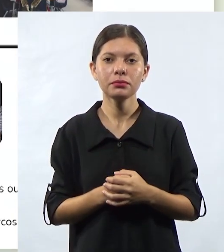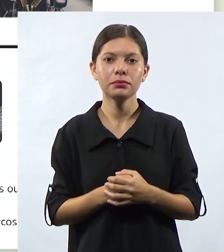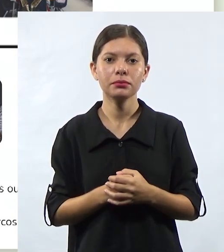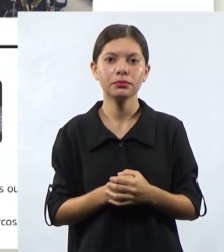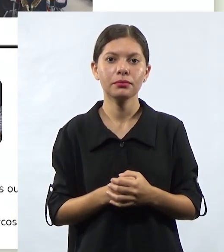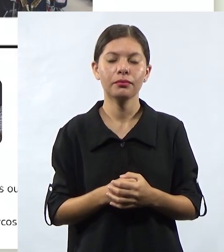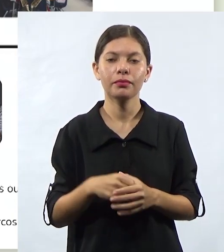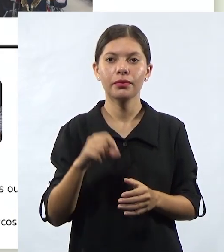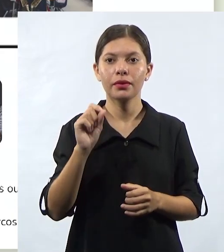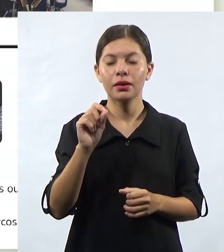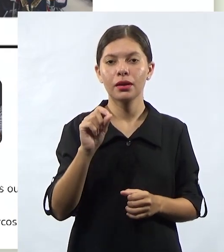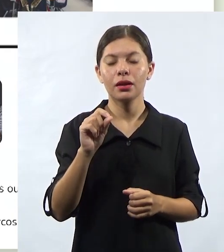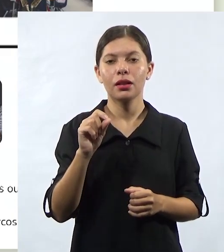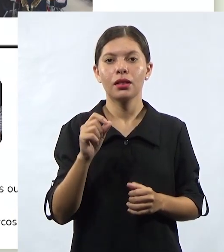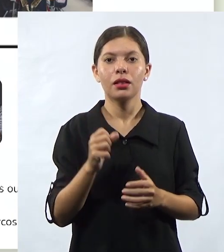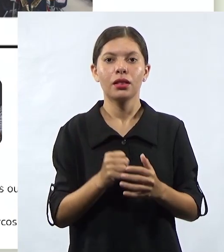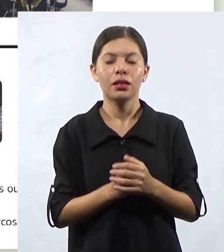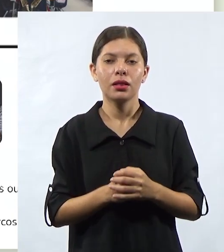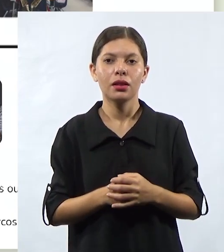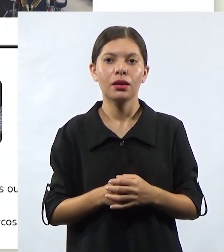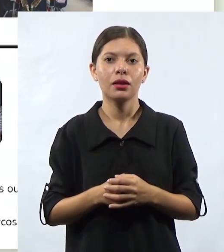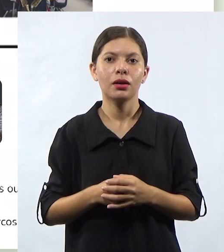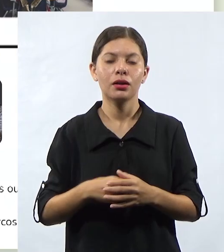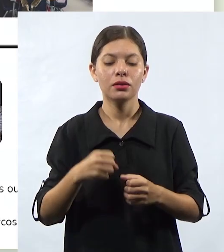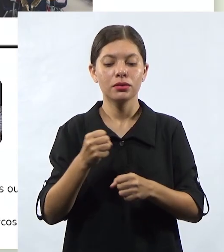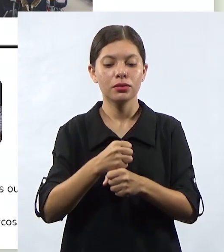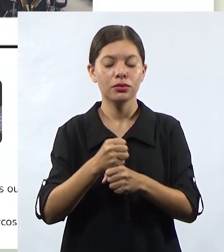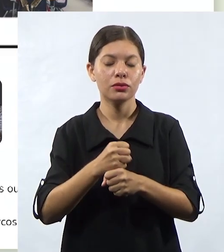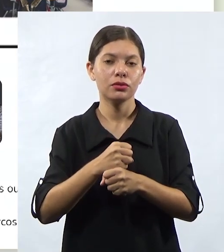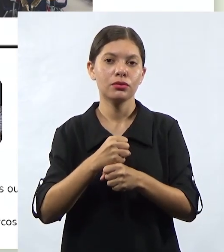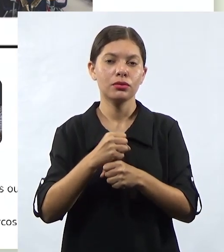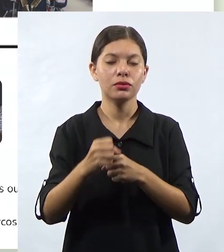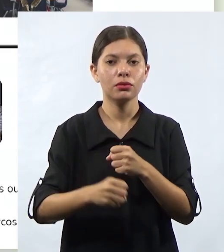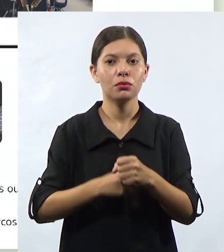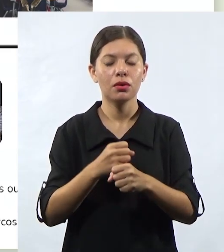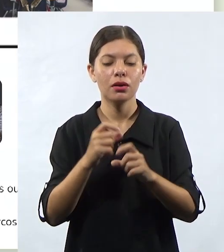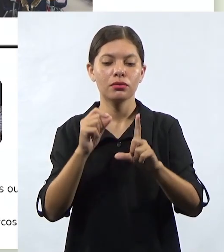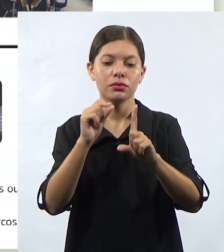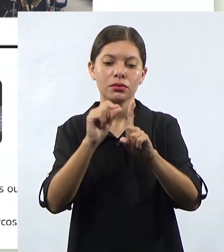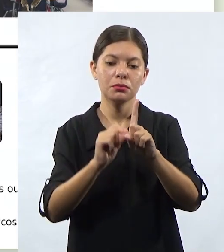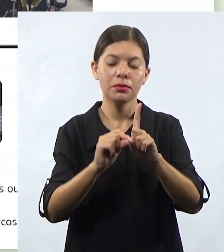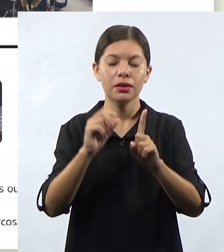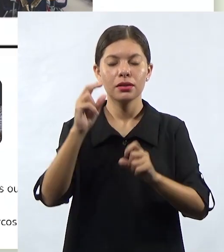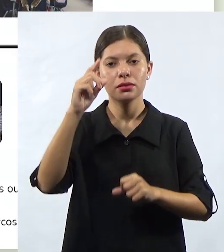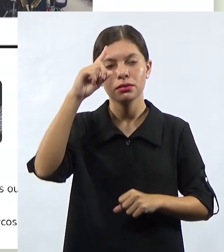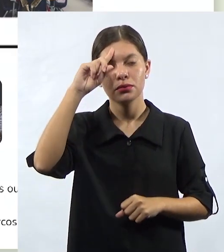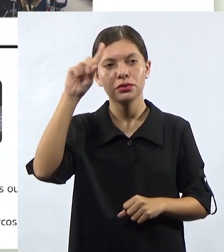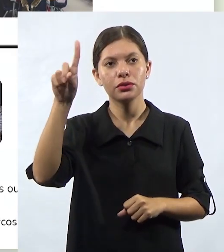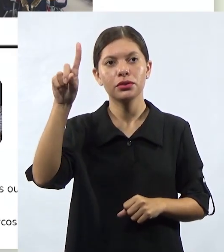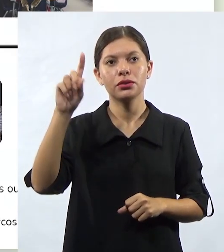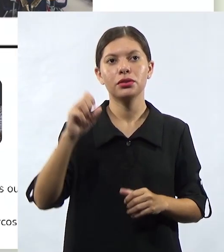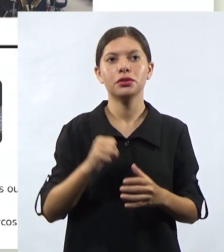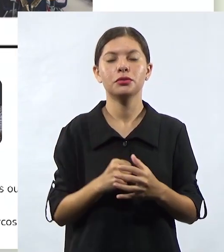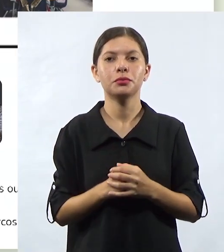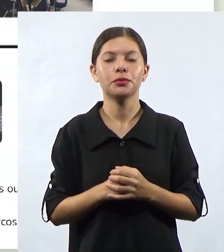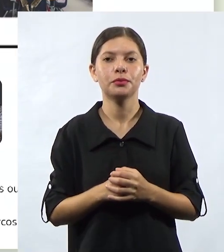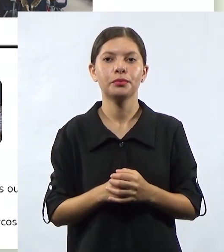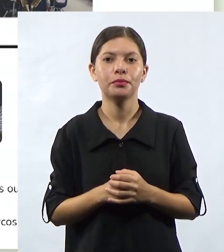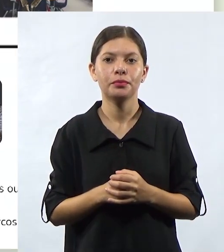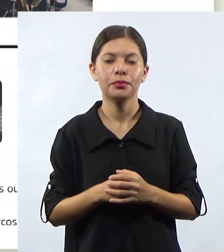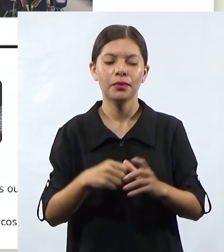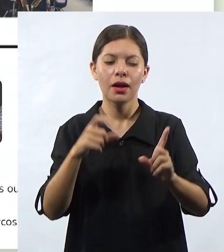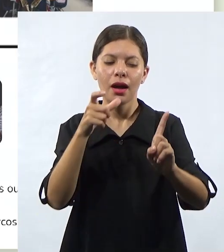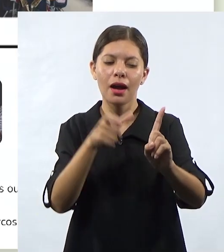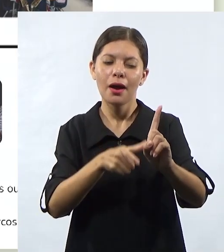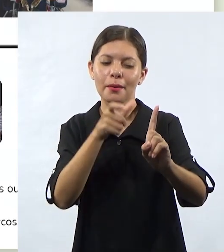definir qual é o período, se são anos, se são meses, se são dias, se são horas,